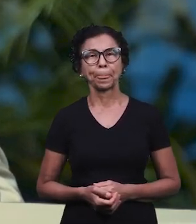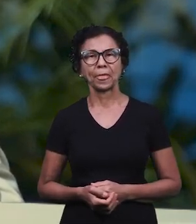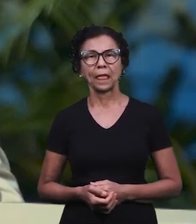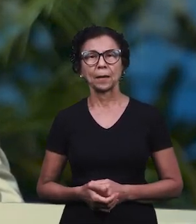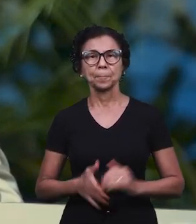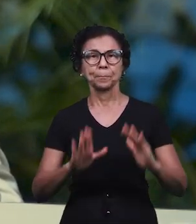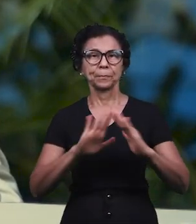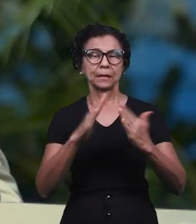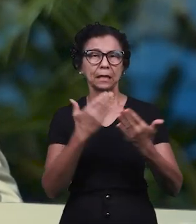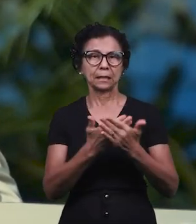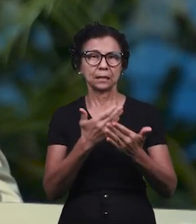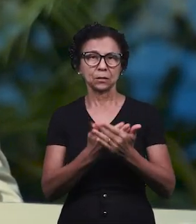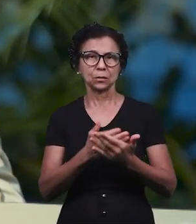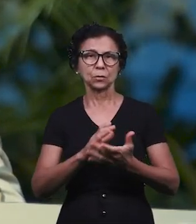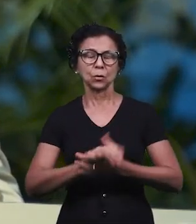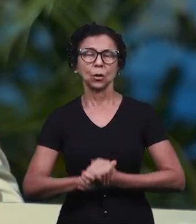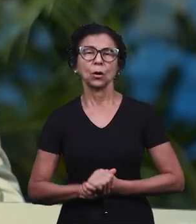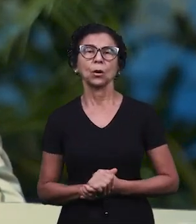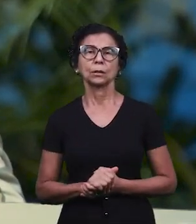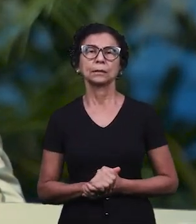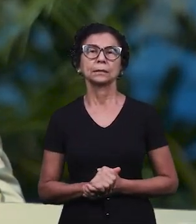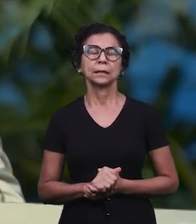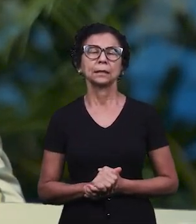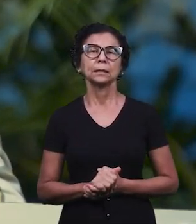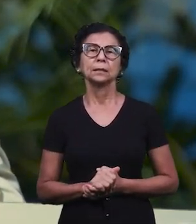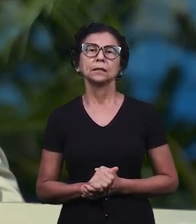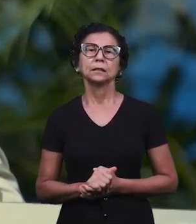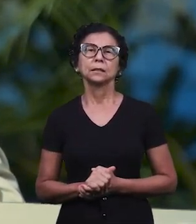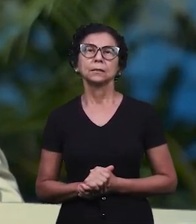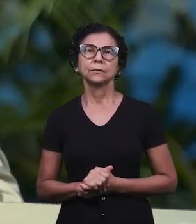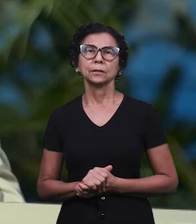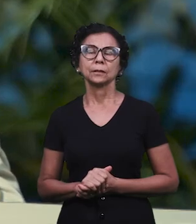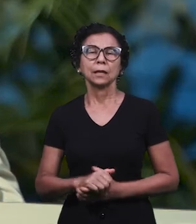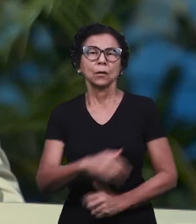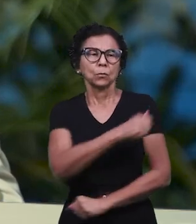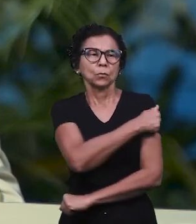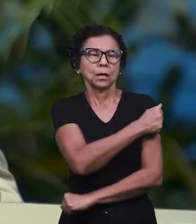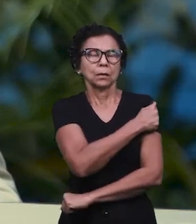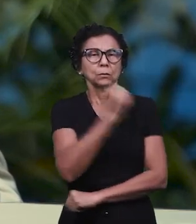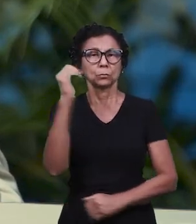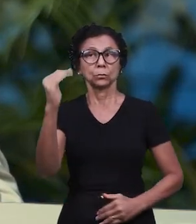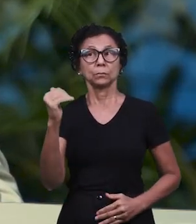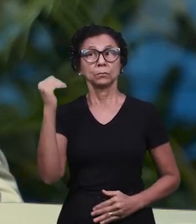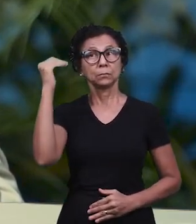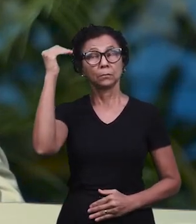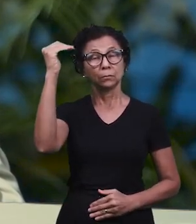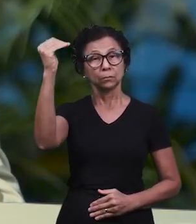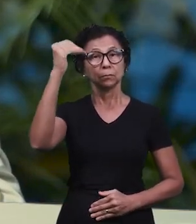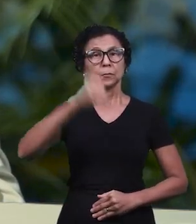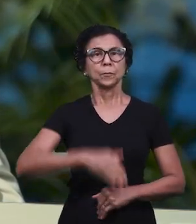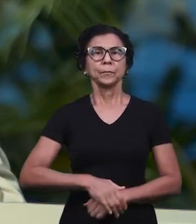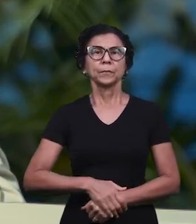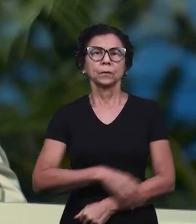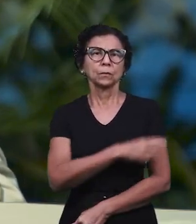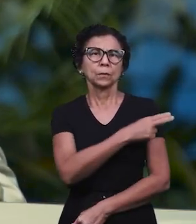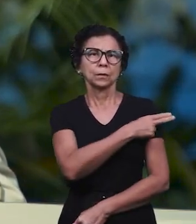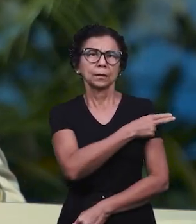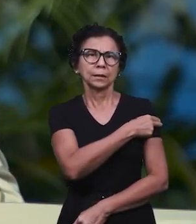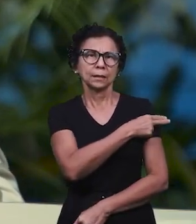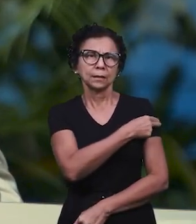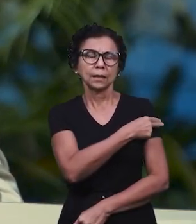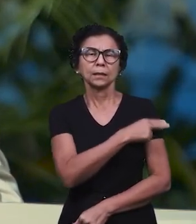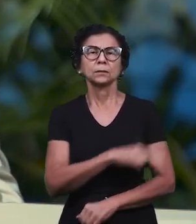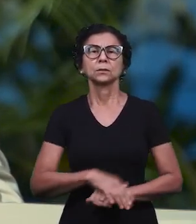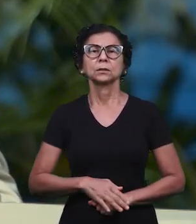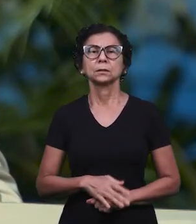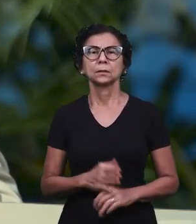declarados aspirante a oficial e os cadetes que concluíram o curso com sucesso são